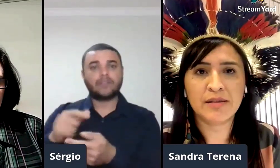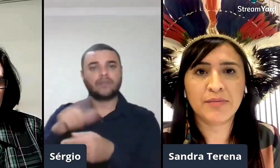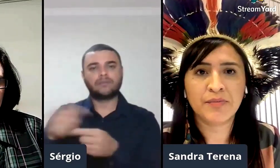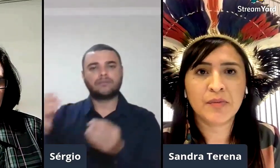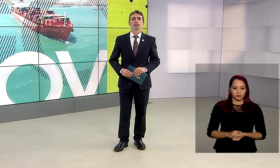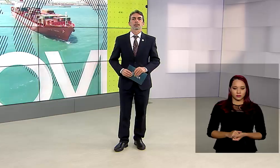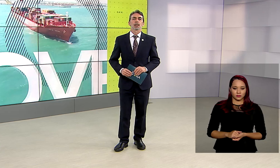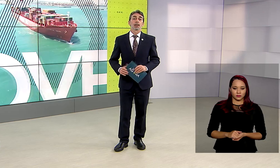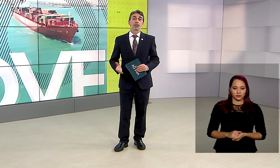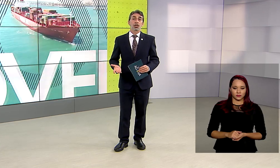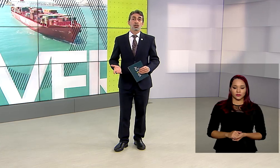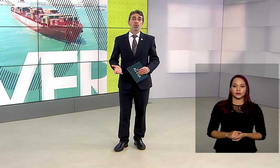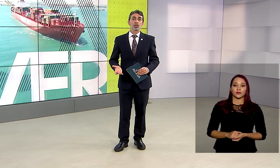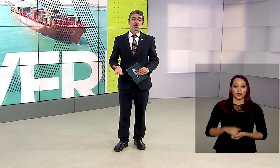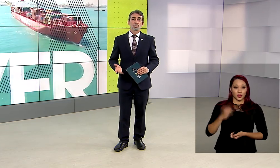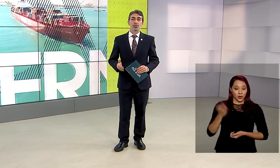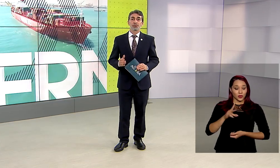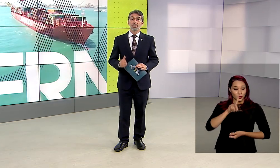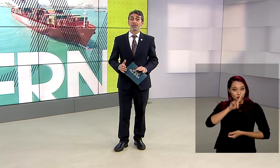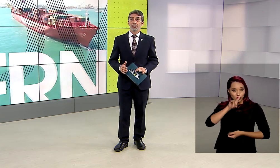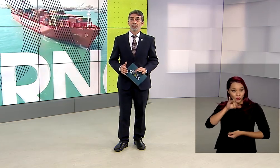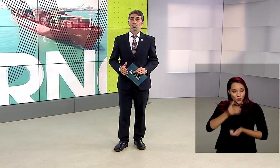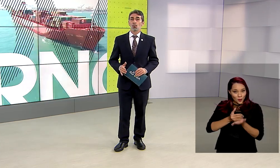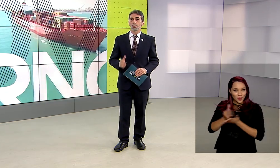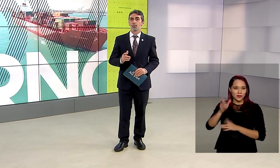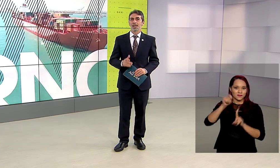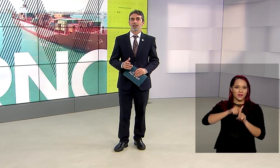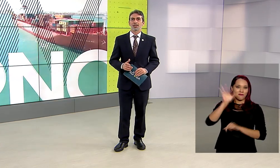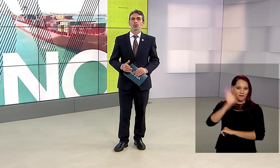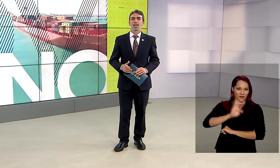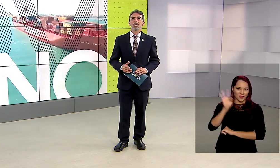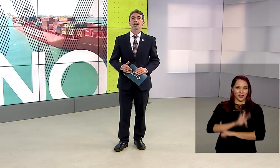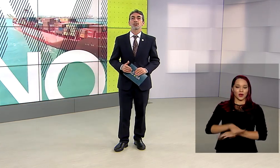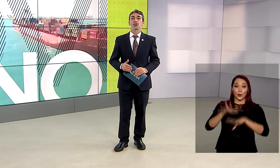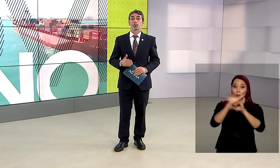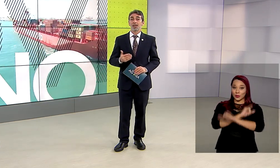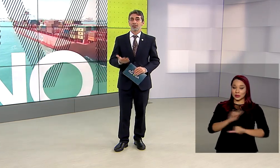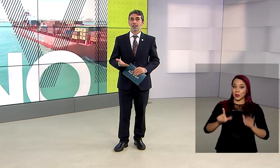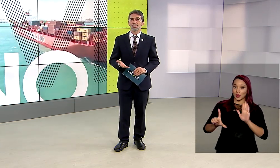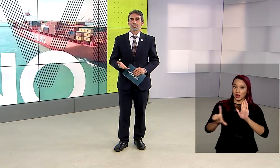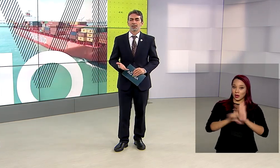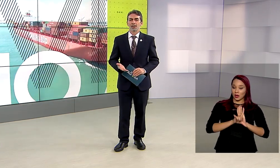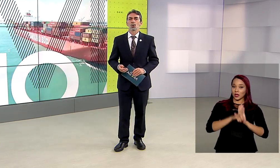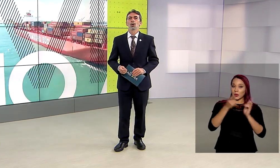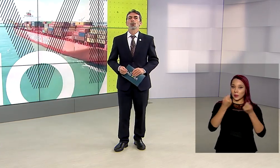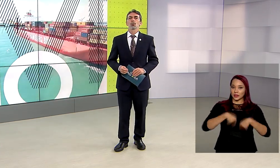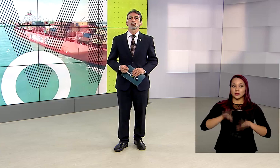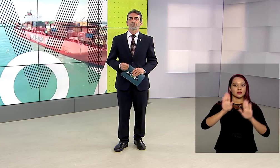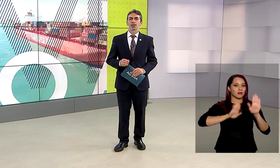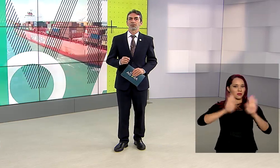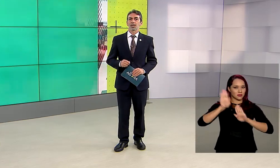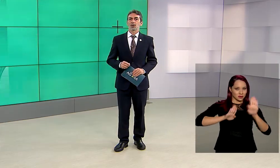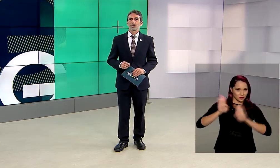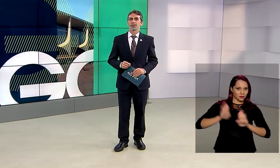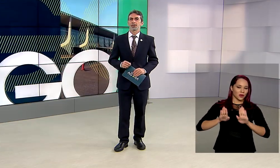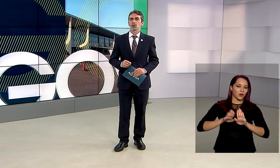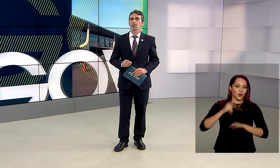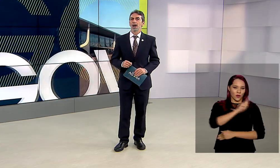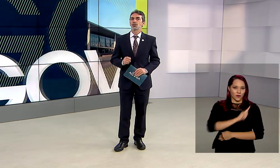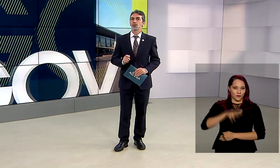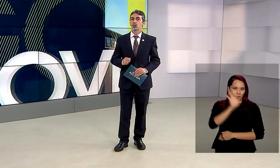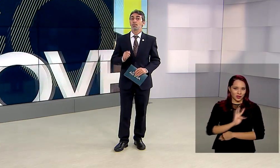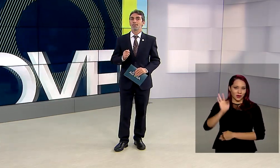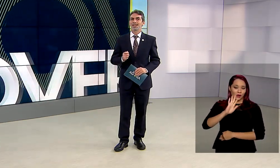comunidades. Desde o início de fevereiro, com a publicação da lei que dispensa a licitação, o governo federal já